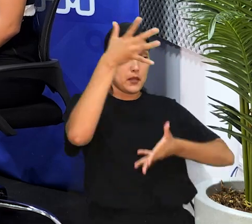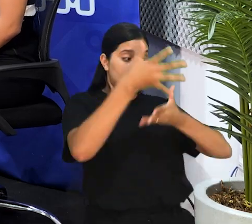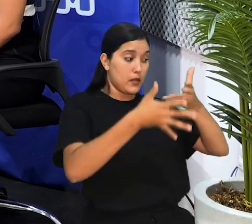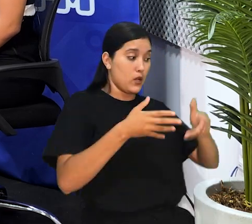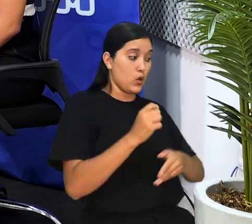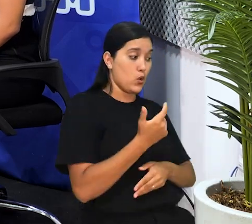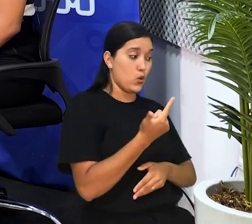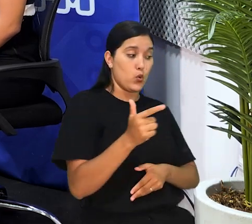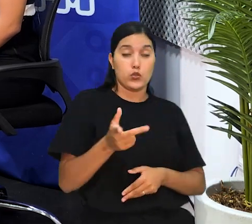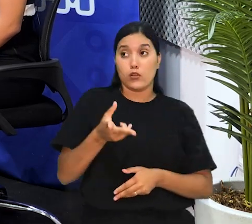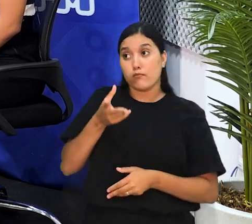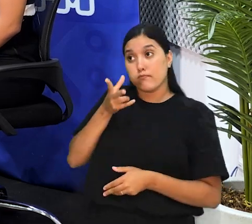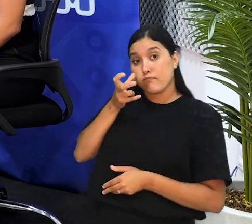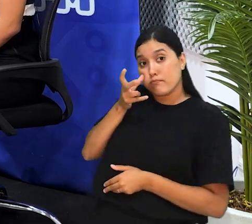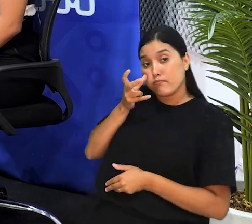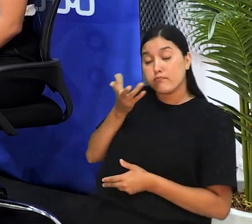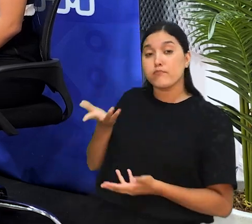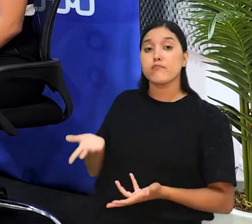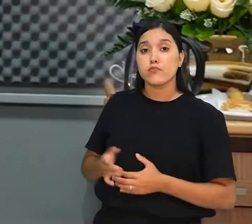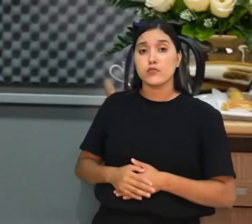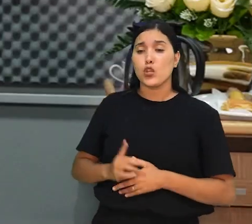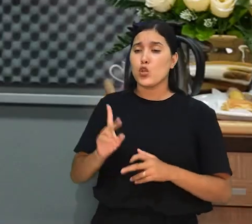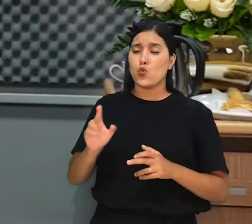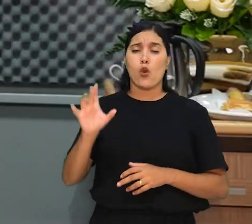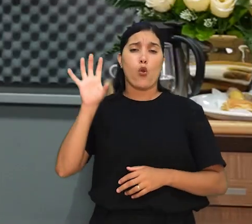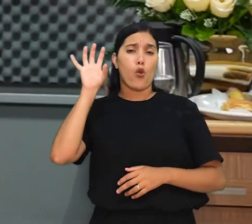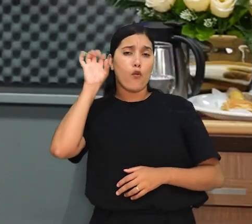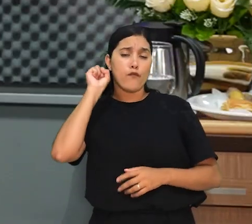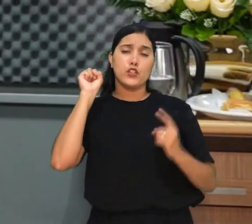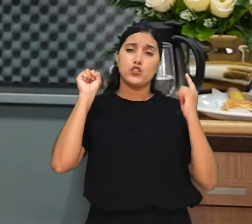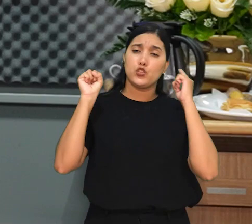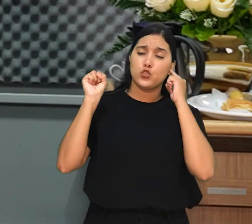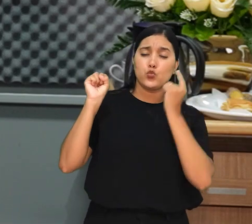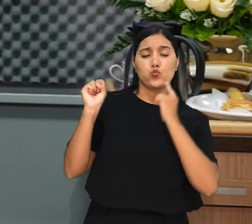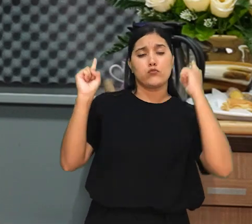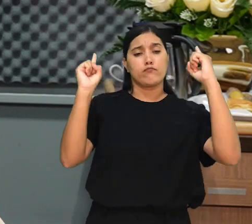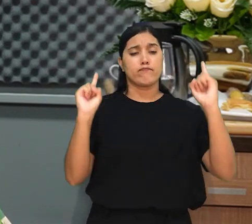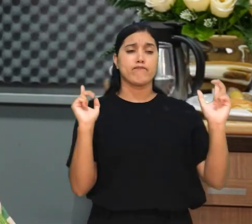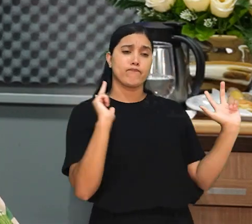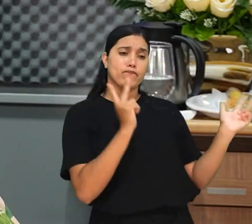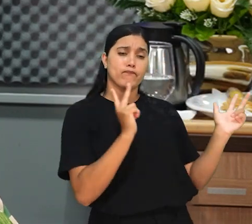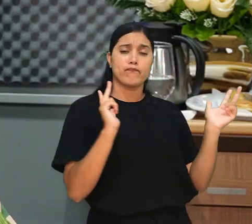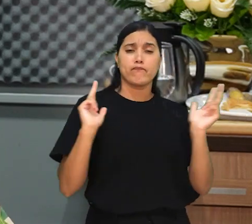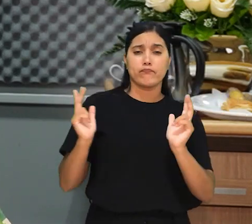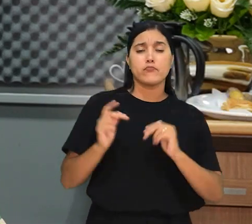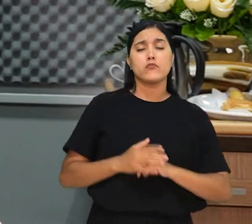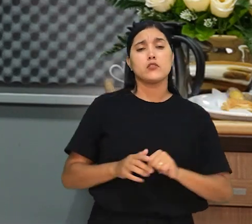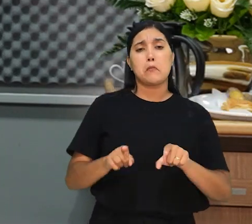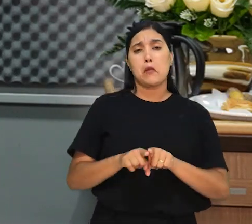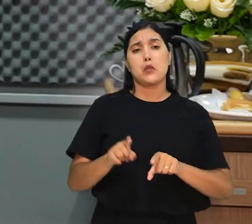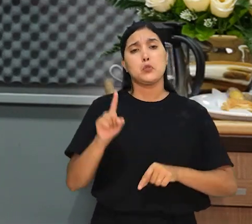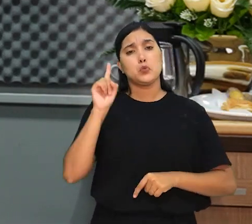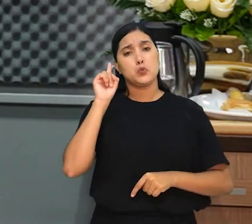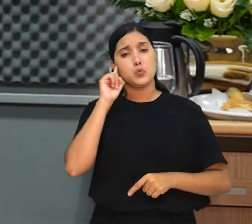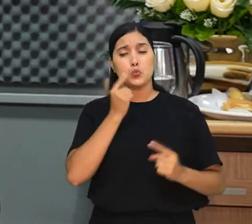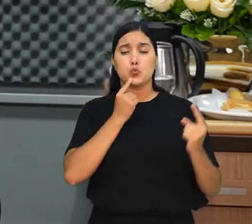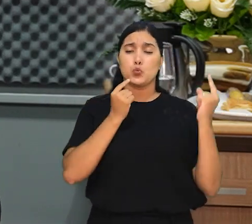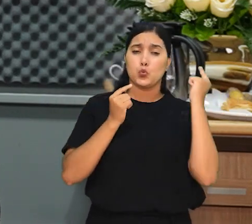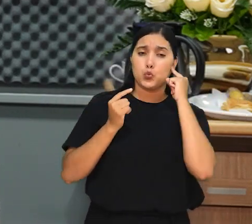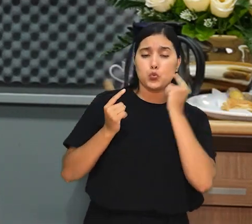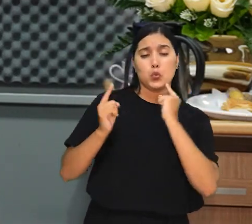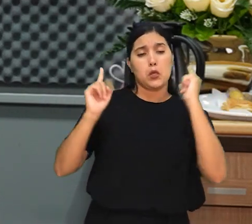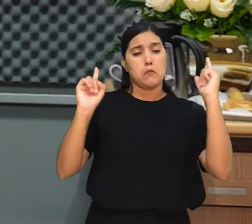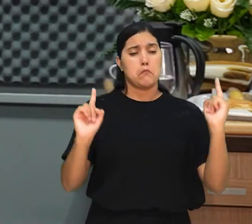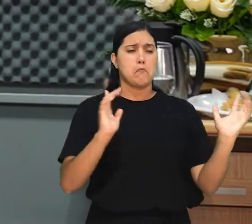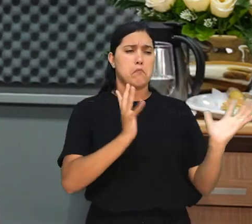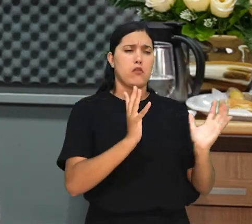outra escuta. Assim como é o surdo, o ouvinte ou os dois surdos, né? A comunicação ela não vai falhar. Não é porque, parece